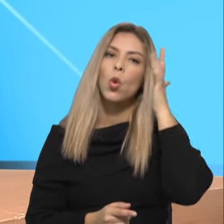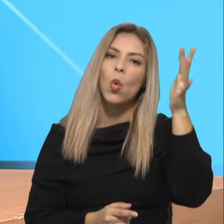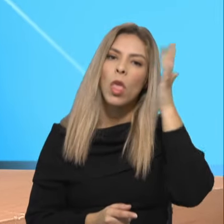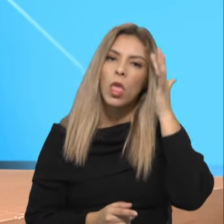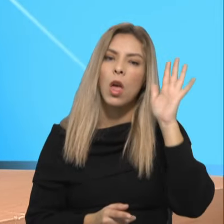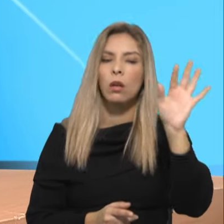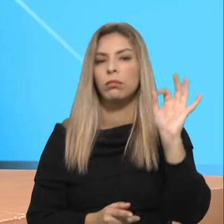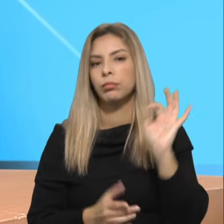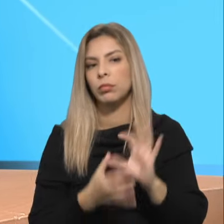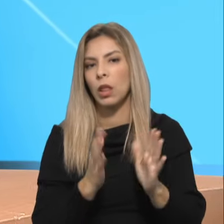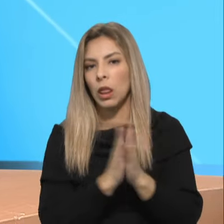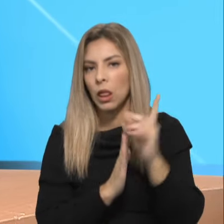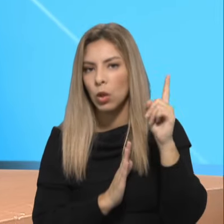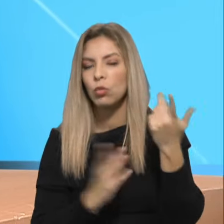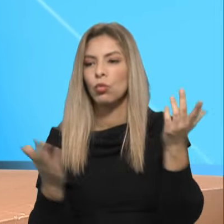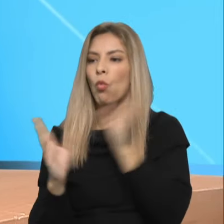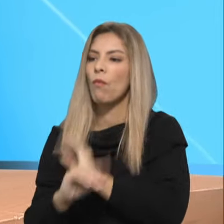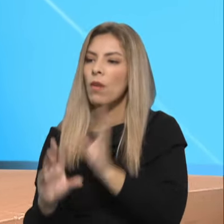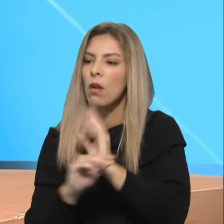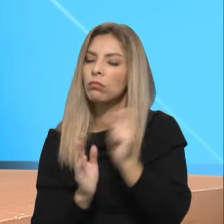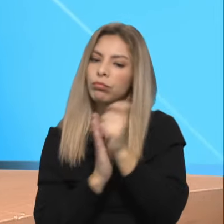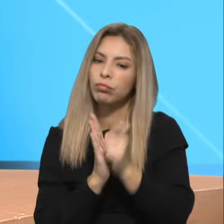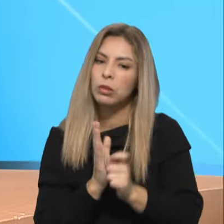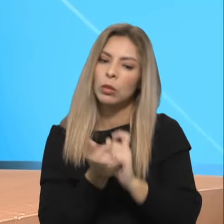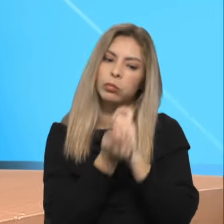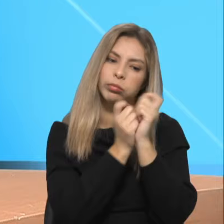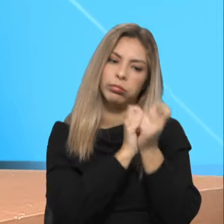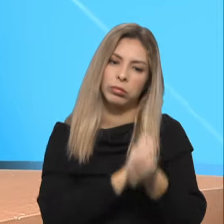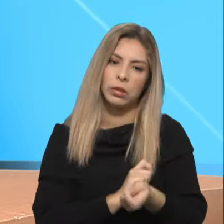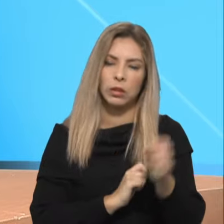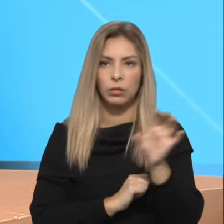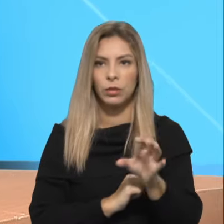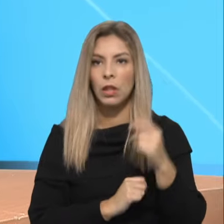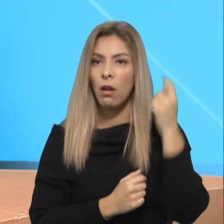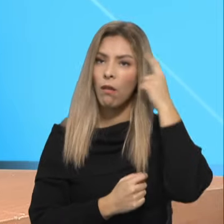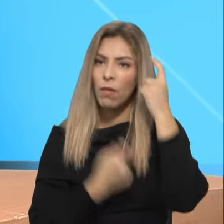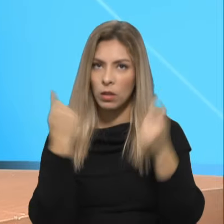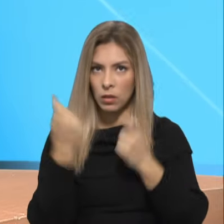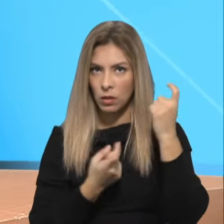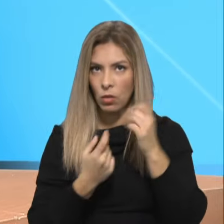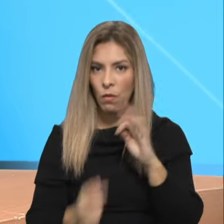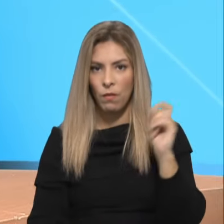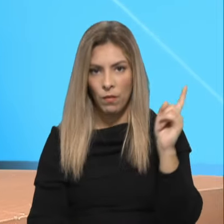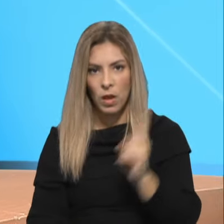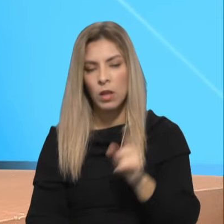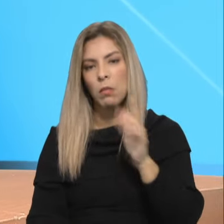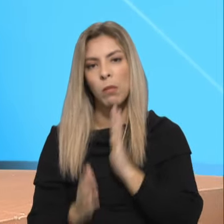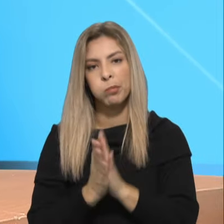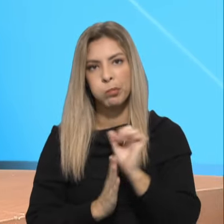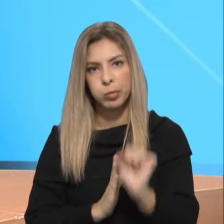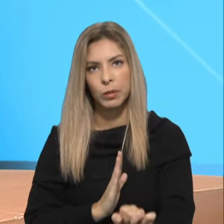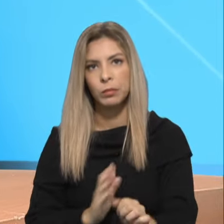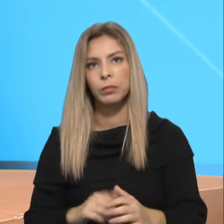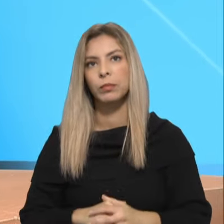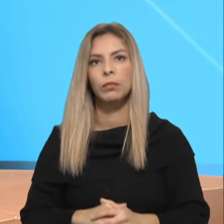em conversas, em factos reais, mas que depois é produzida a partir de uma reflexão de fé e já num contexto eclesial.